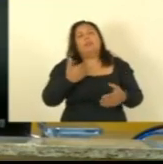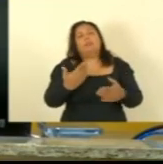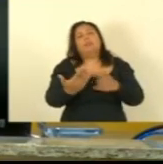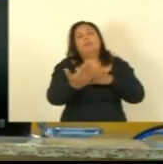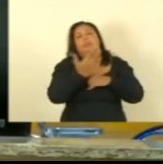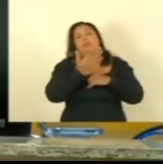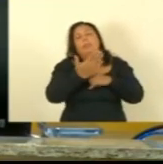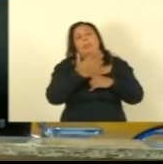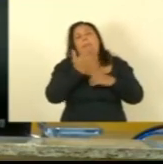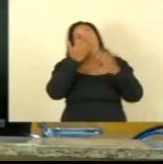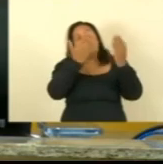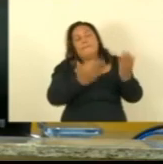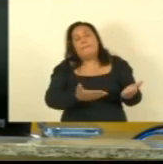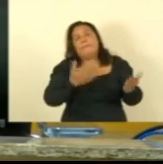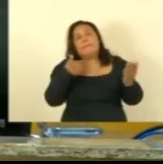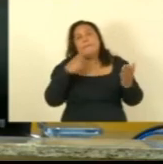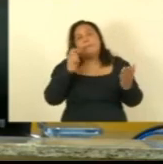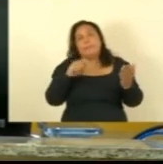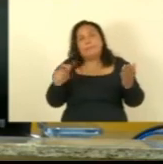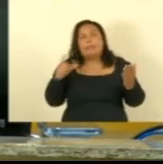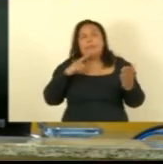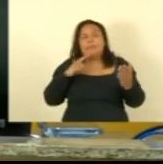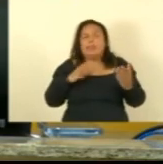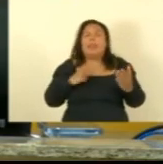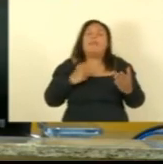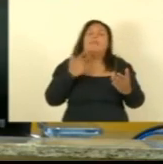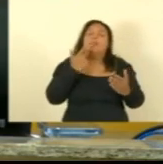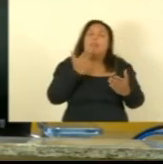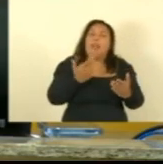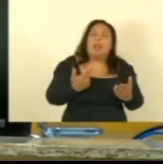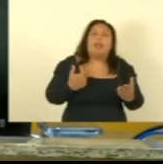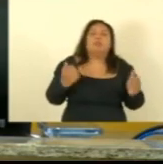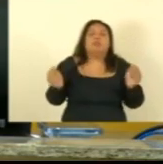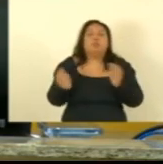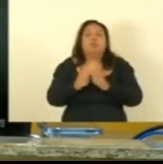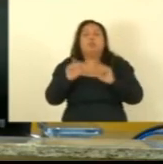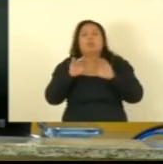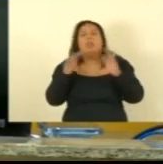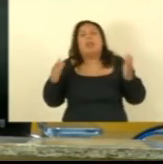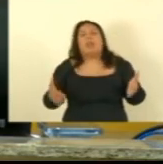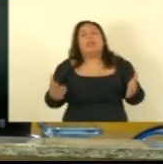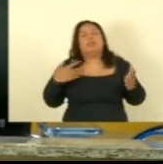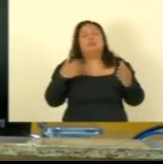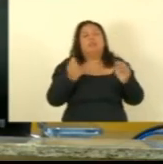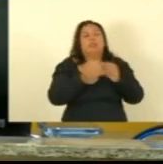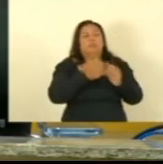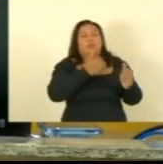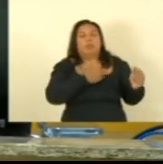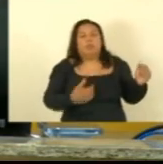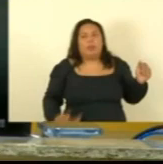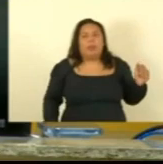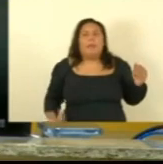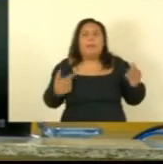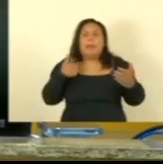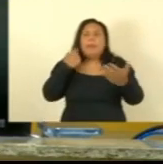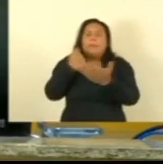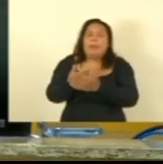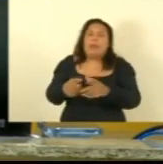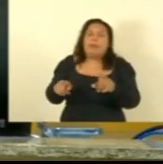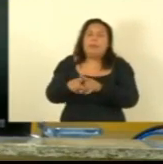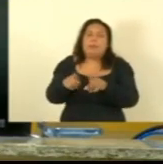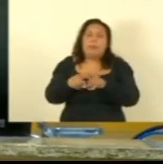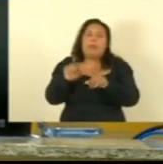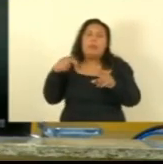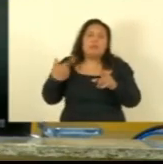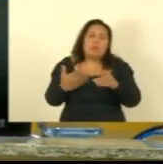ajuda de Vossa Excelência, que tem muito prestígio junto aí à Casa Civil e ao Governador do Estado, para que pague também as nossas